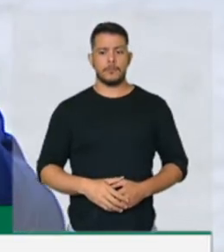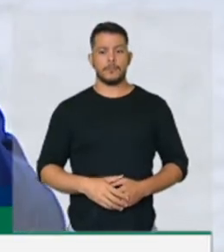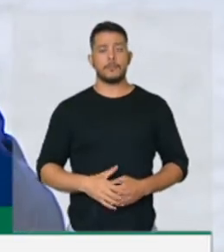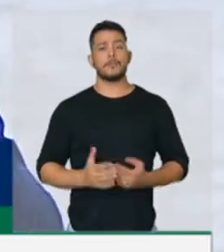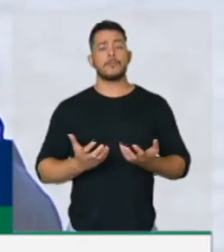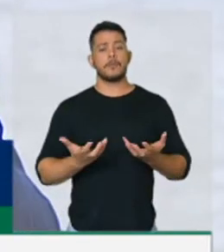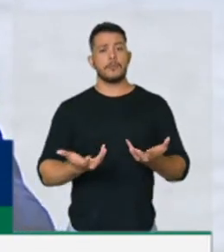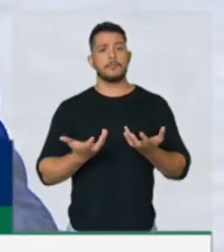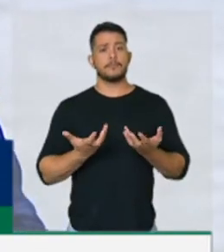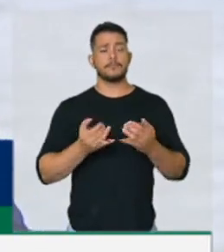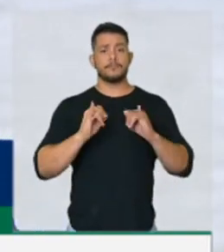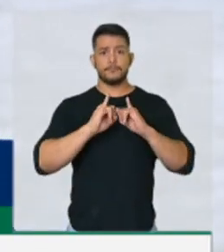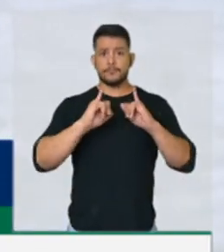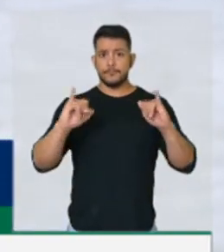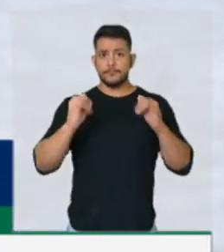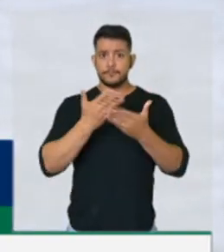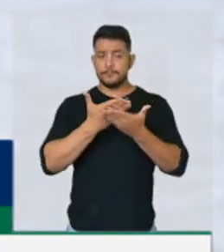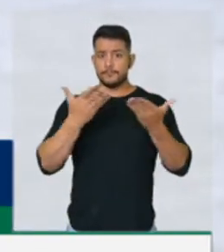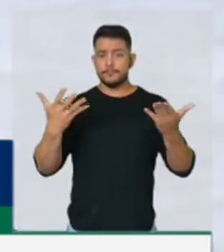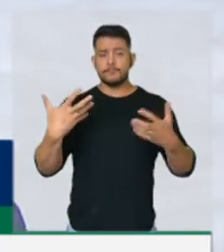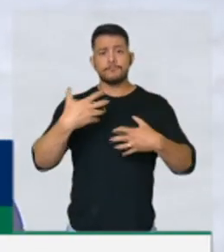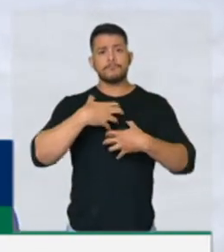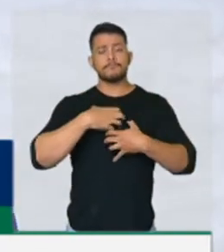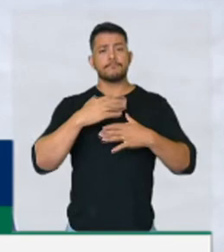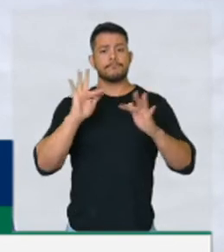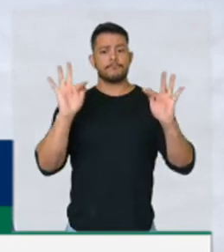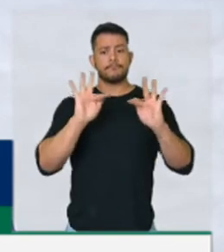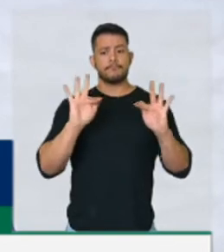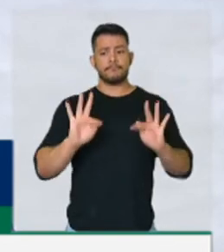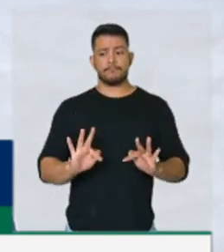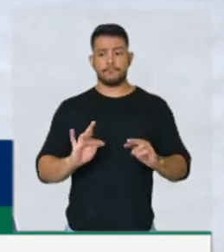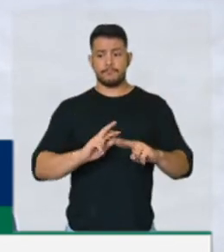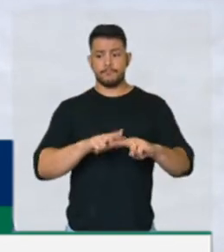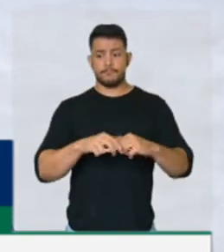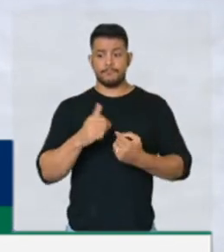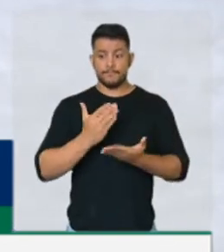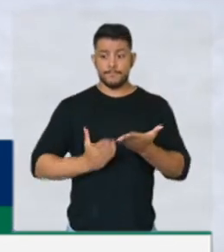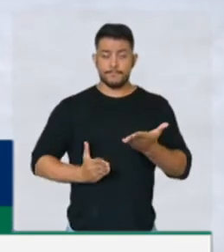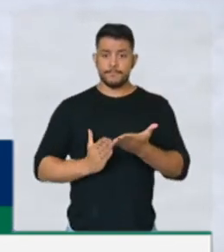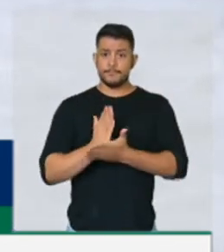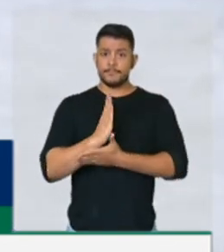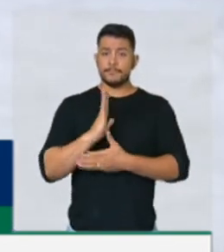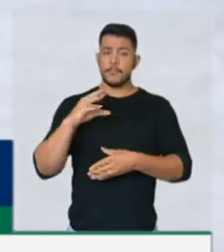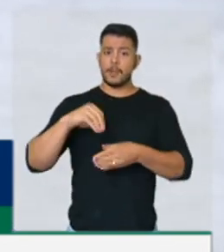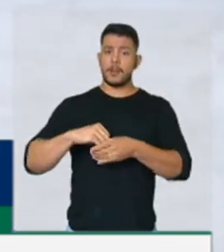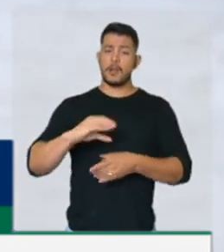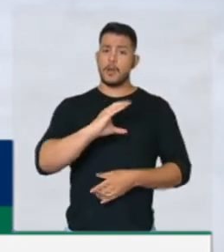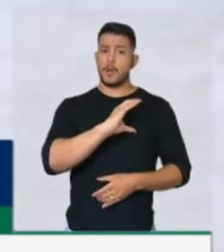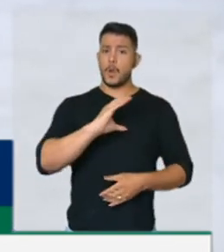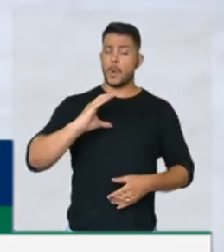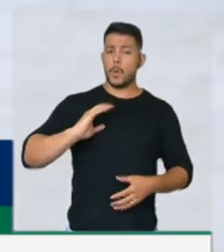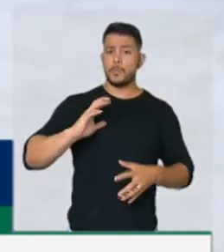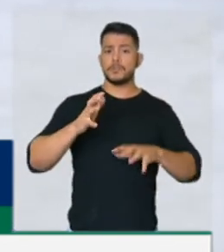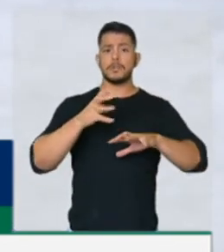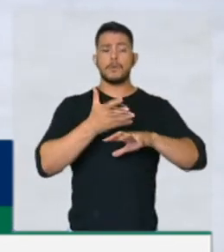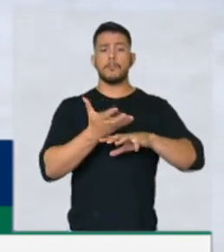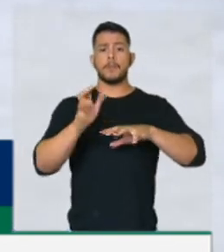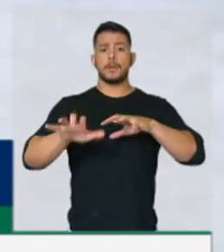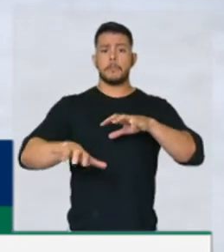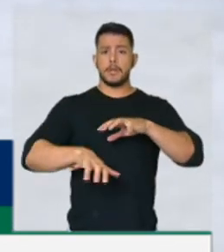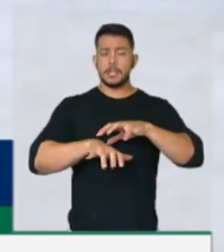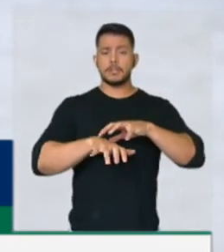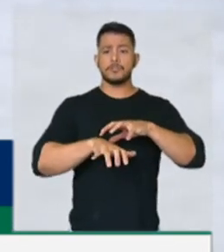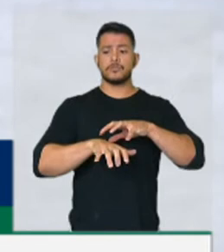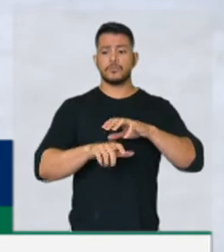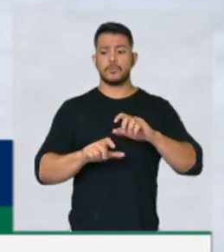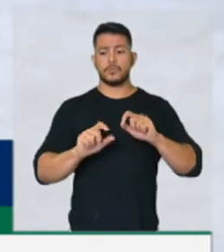informar uma alegria que eu tive de aprovar na Comissão de Meio Ambiente e Desenvolvimento Sustentável